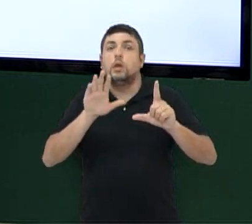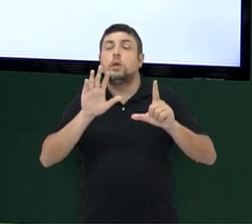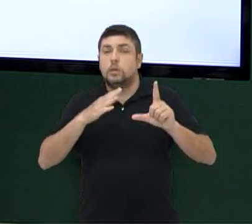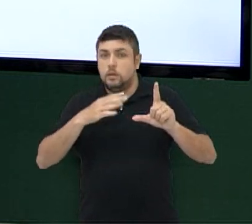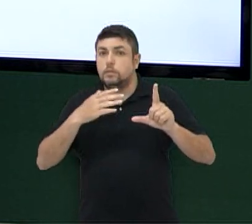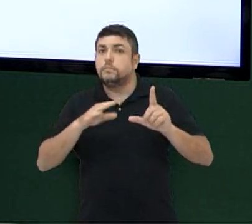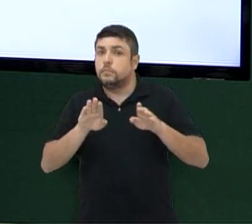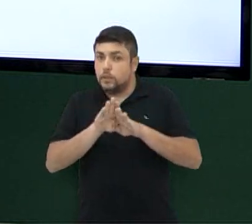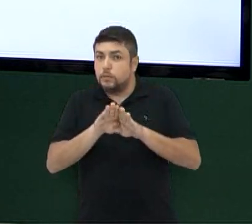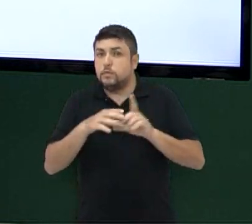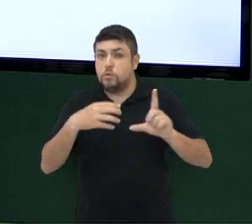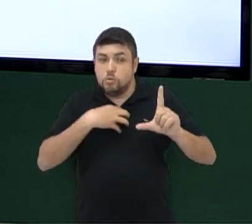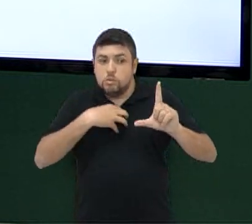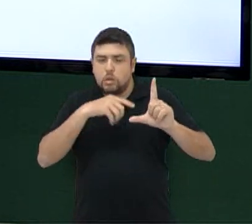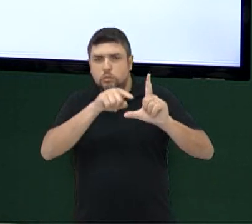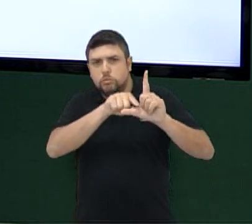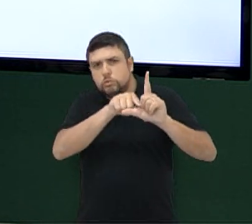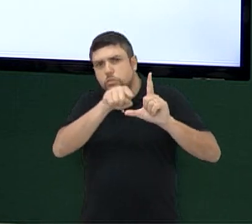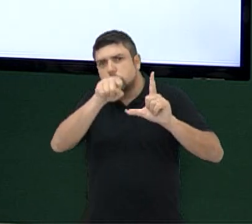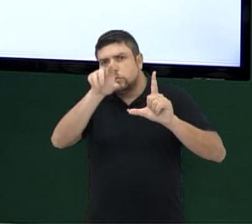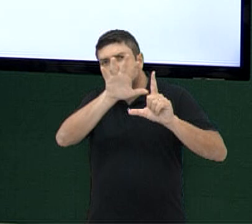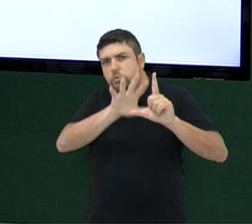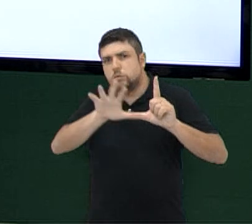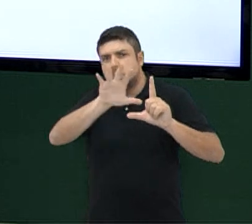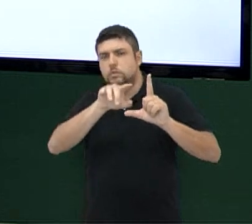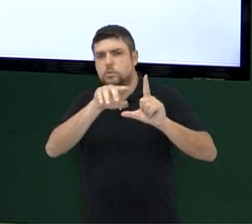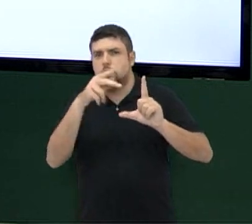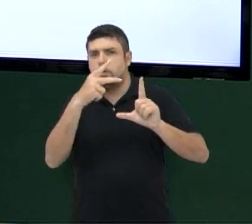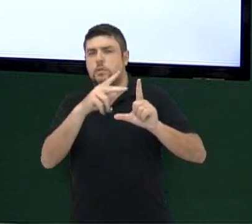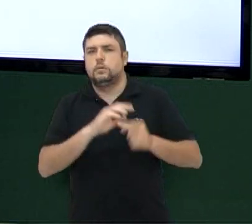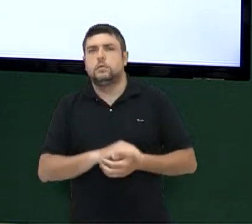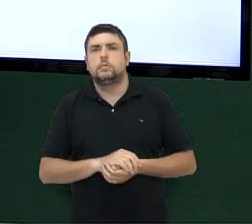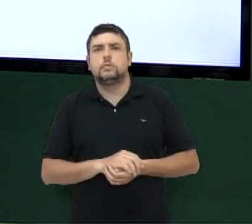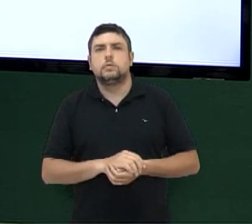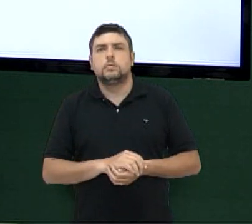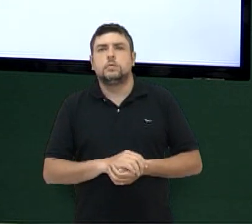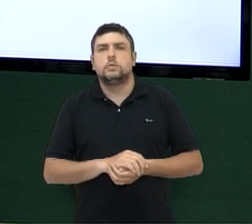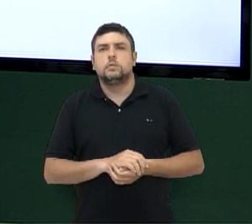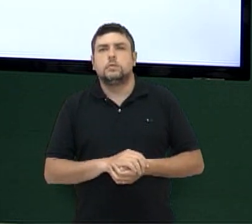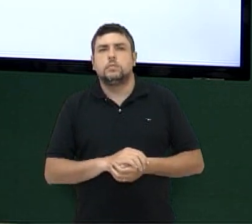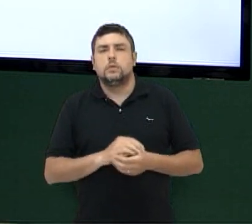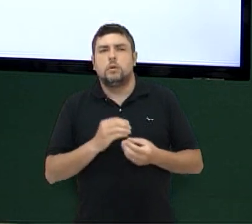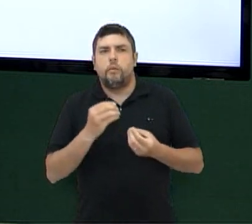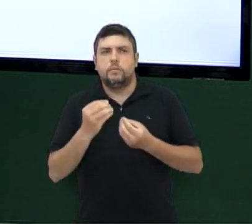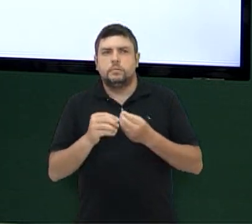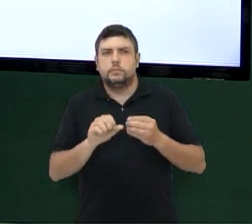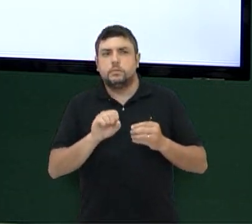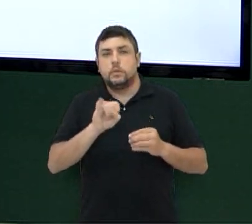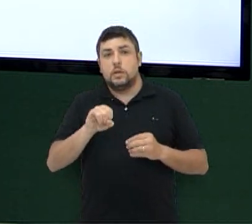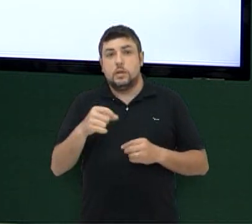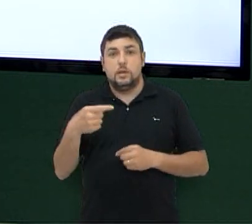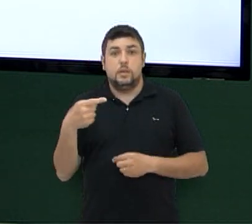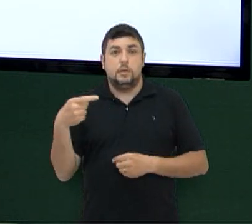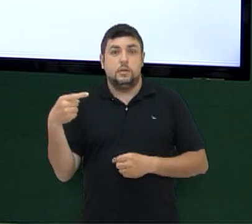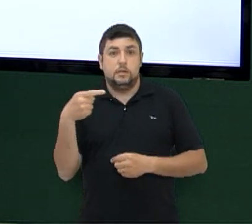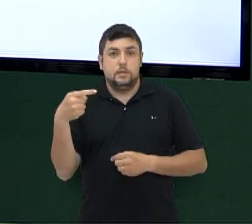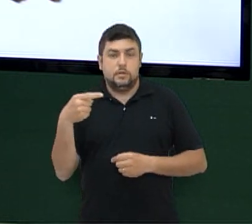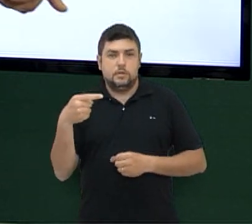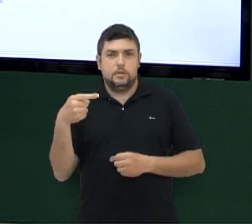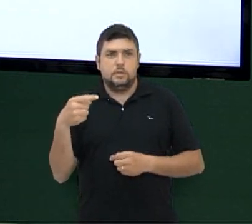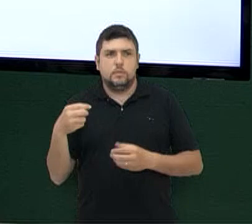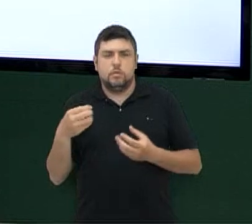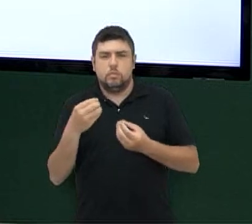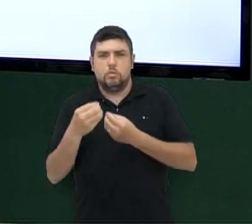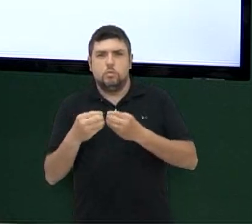vejam que ele é uma função crescente. E aqui, quando ele é negativo, né, perceba que ele é uma